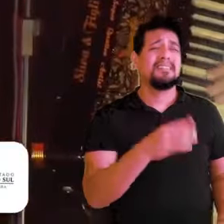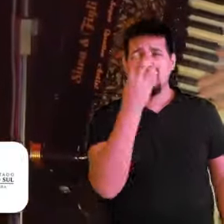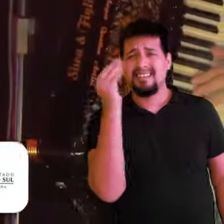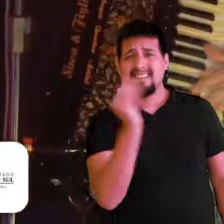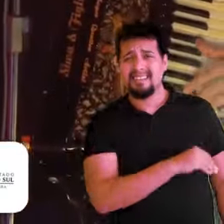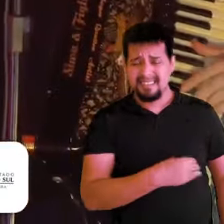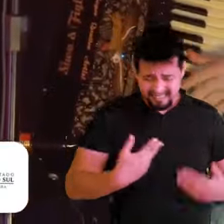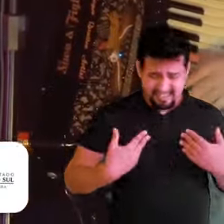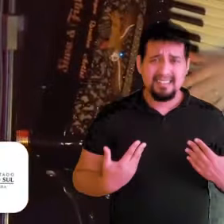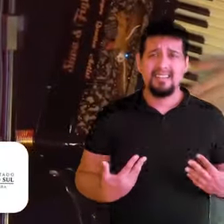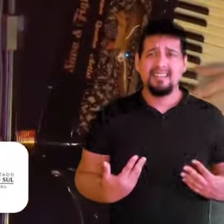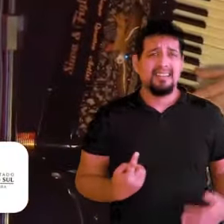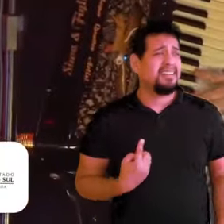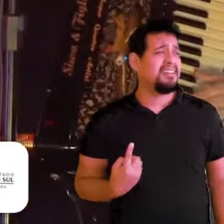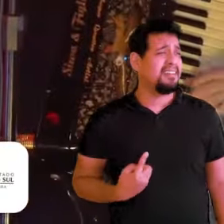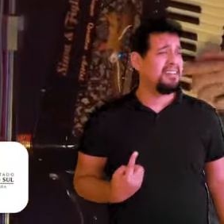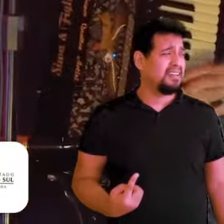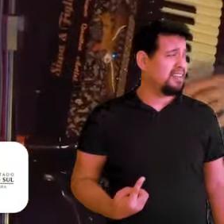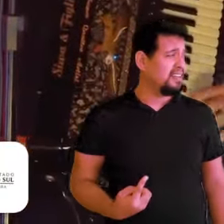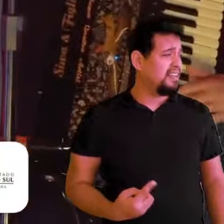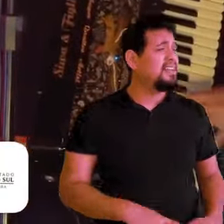me deixe assim.